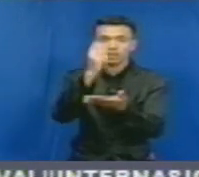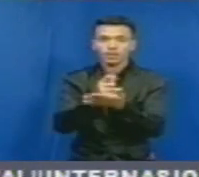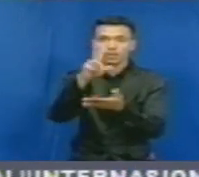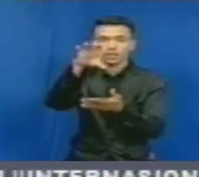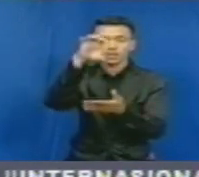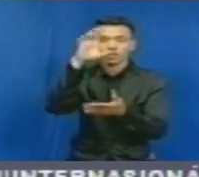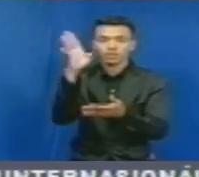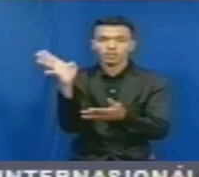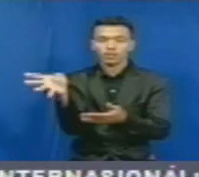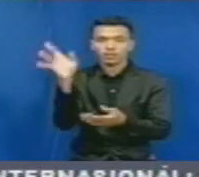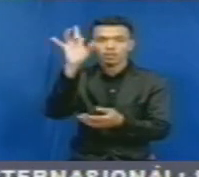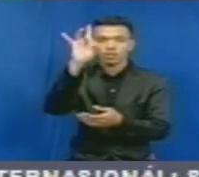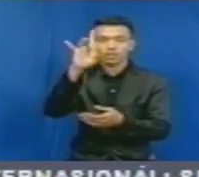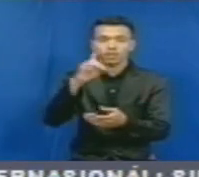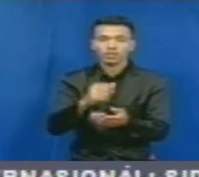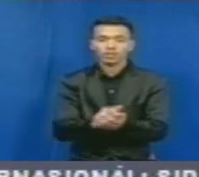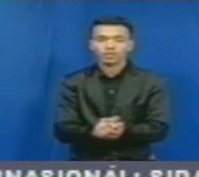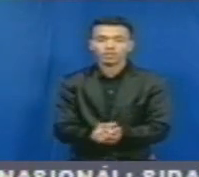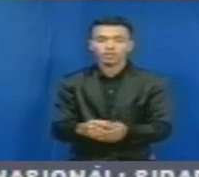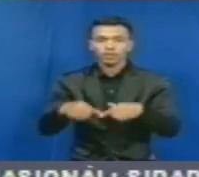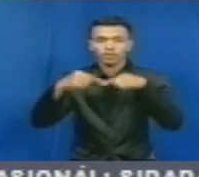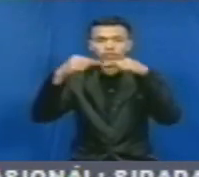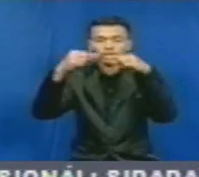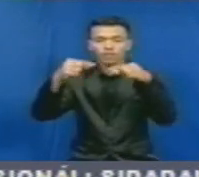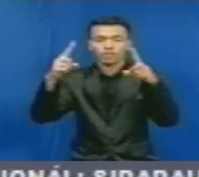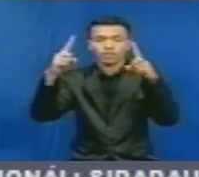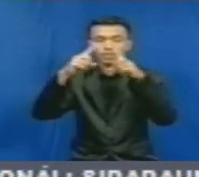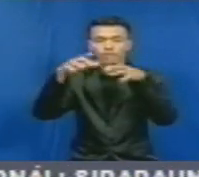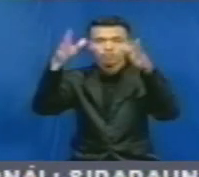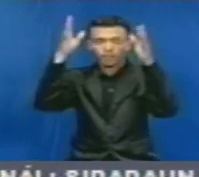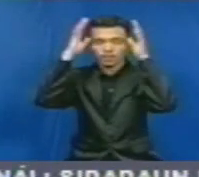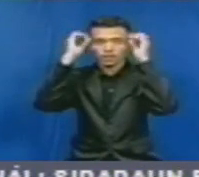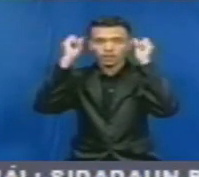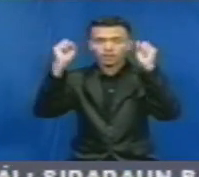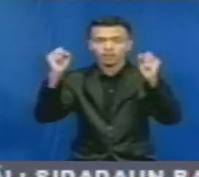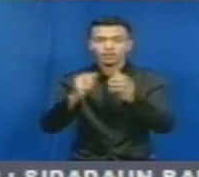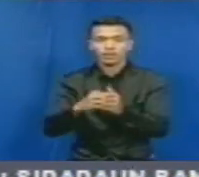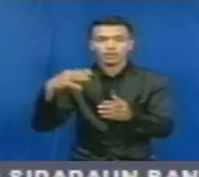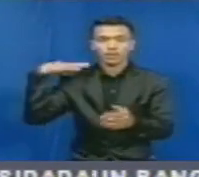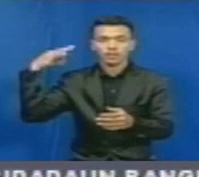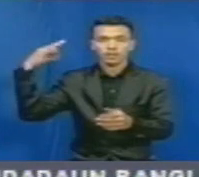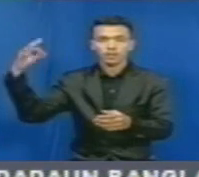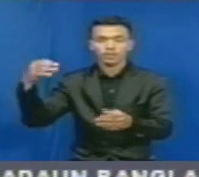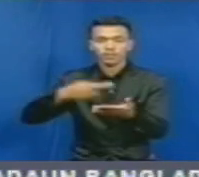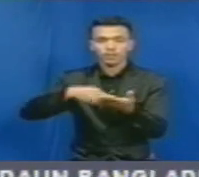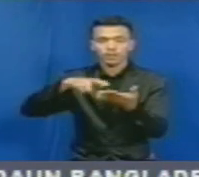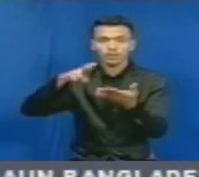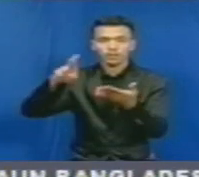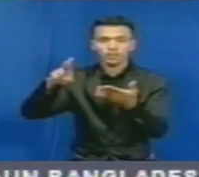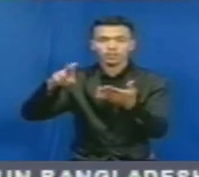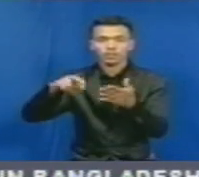1.348, voto queiras, apoio vai ter presidente. Para o candidato, lista única, não é mesmo prensa, requisitos,